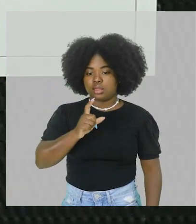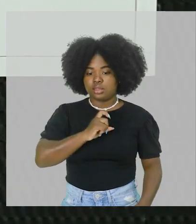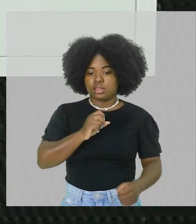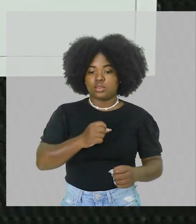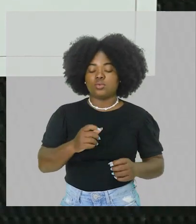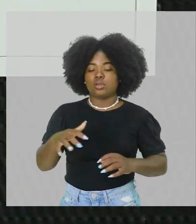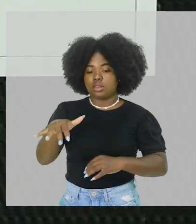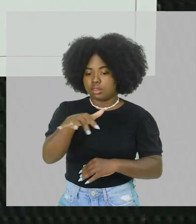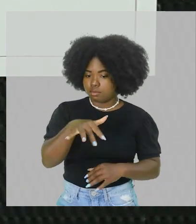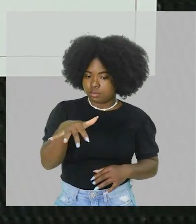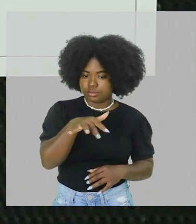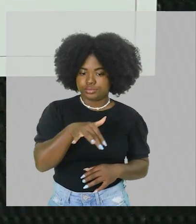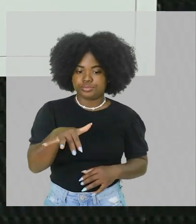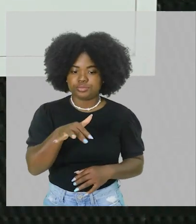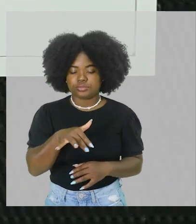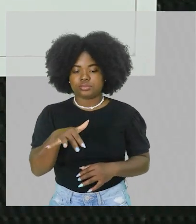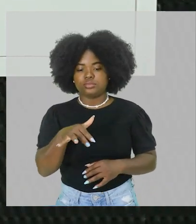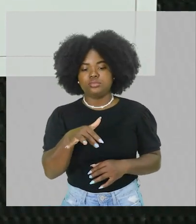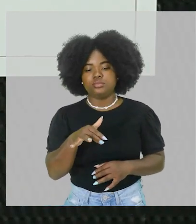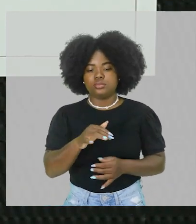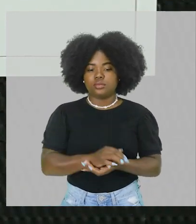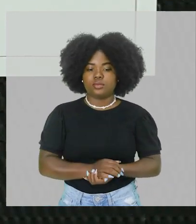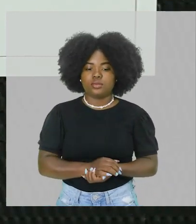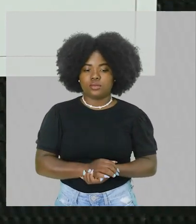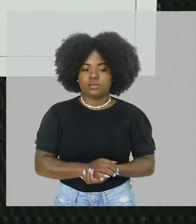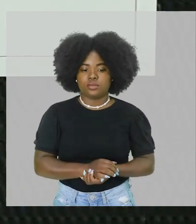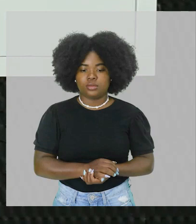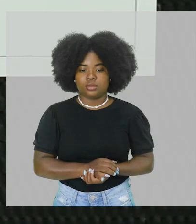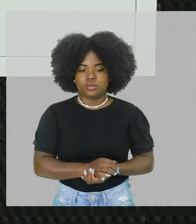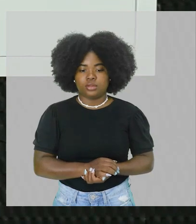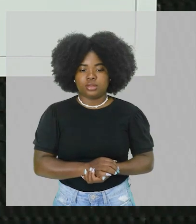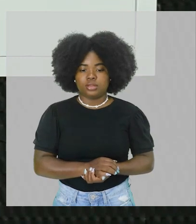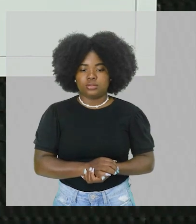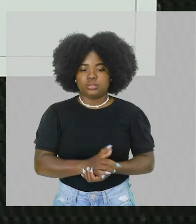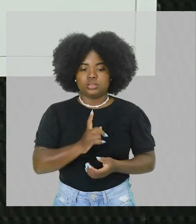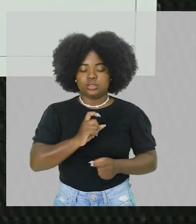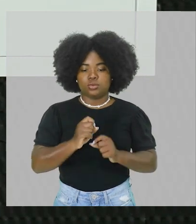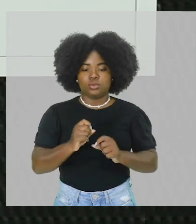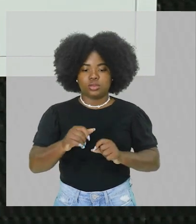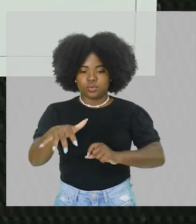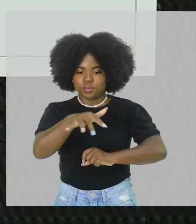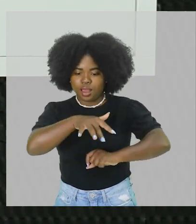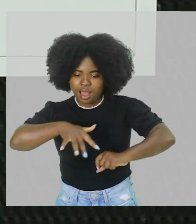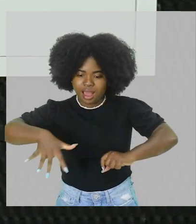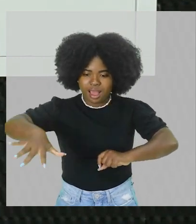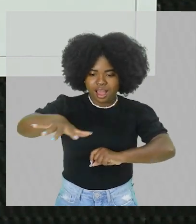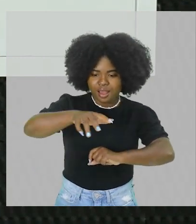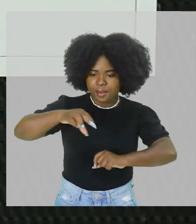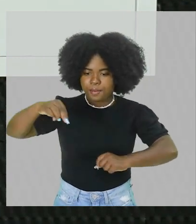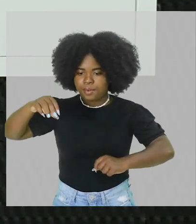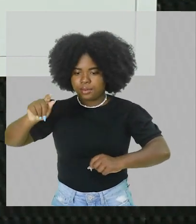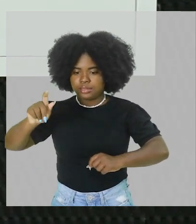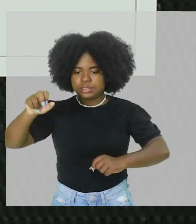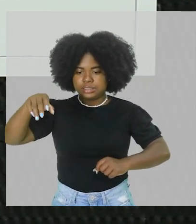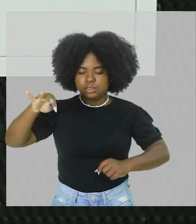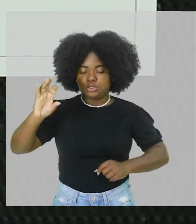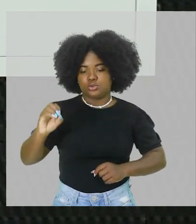fronteiras, logicamente, né, nas suas proximidades, propriedades magnéticas, ele gera um campo magnético. Isso pode ser com um fio